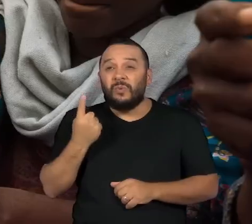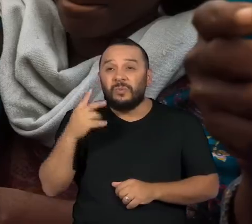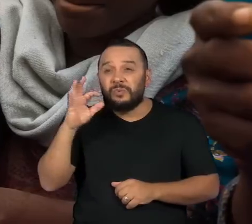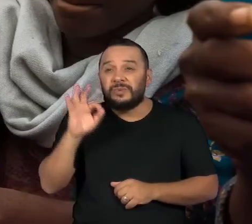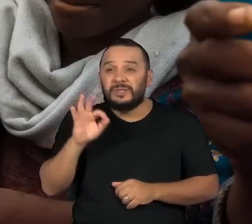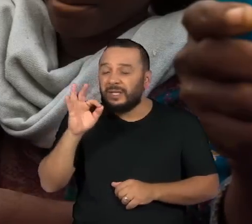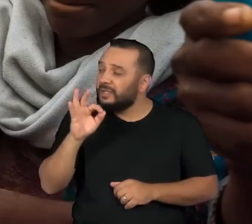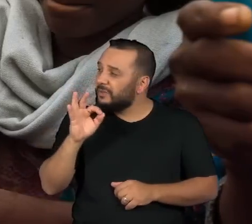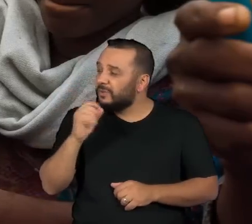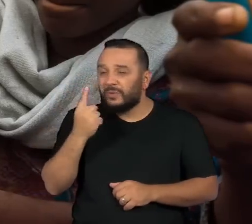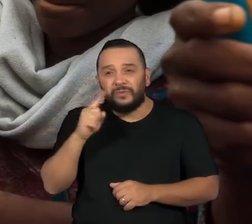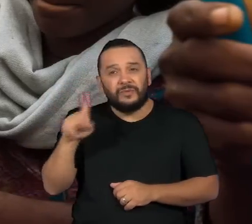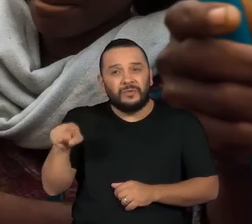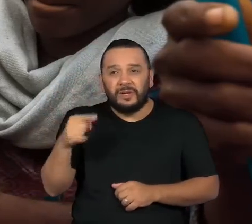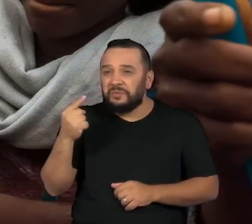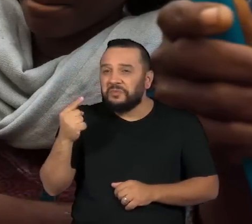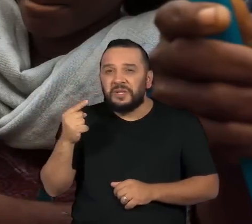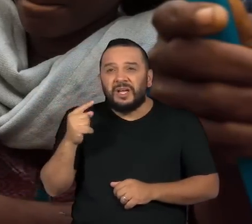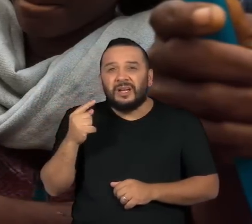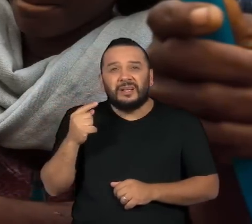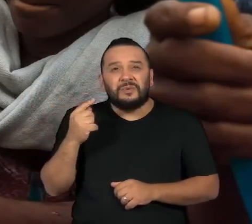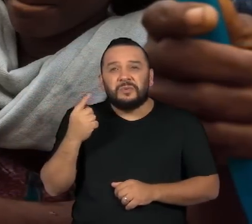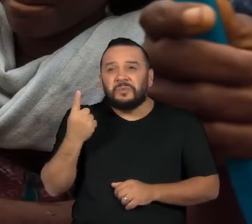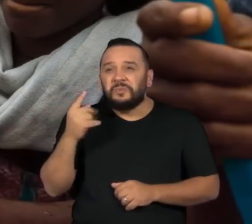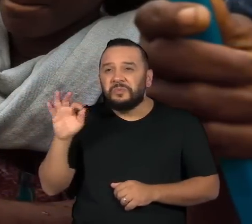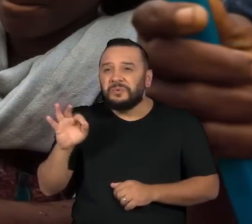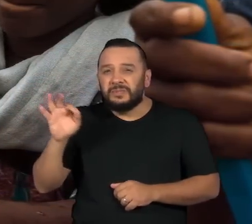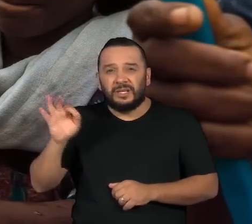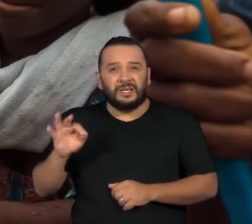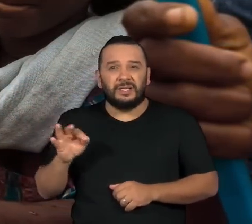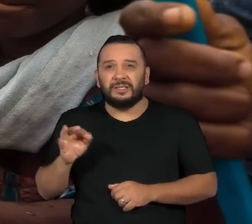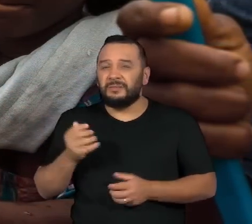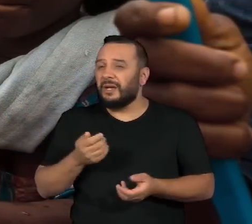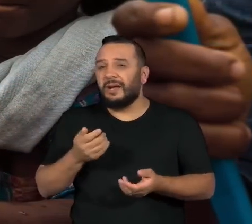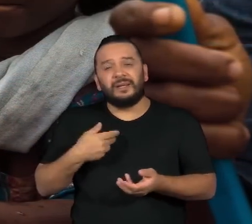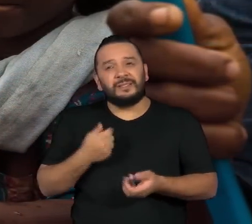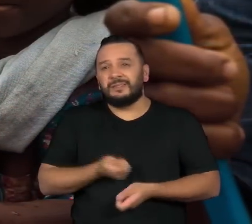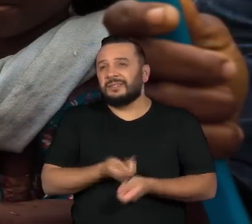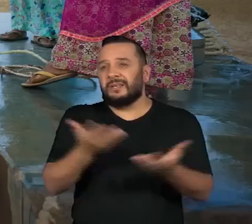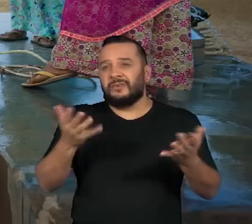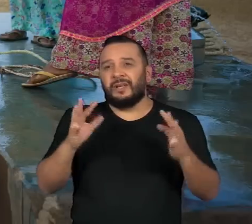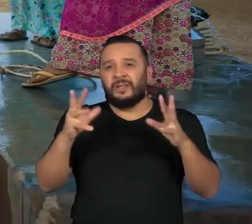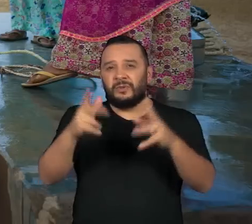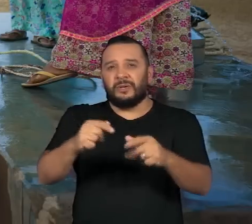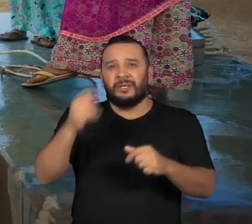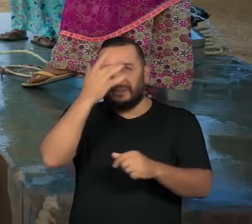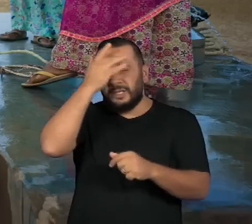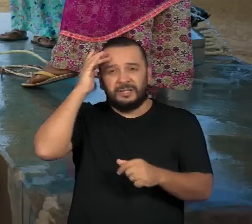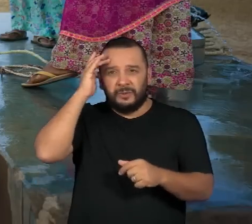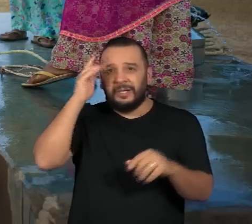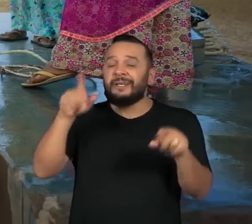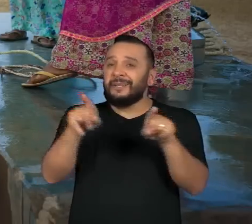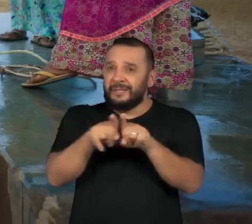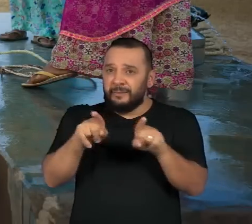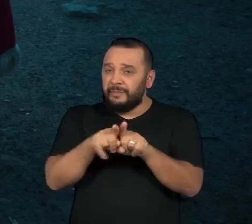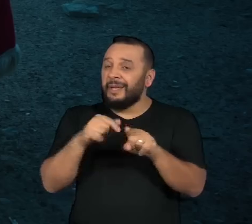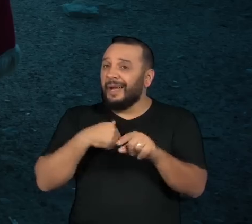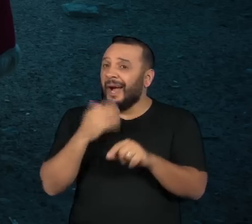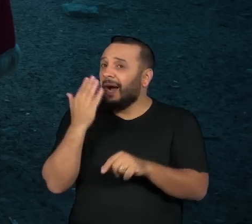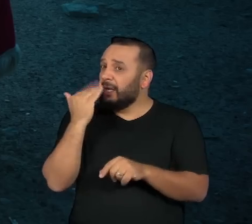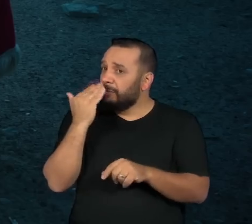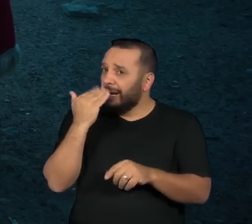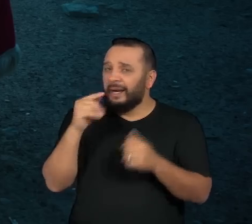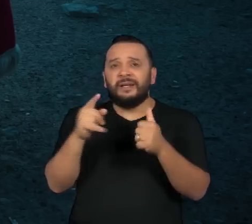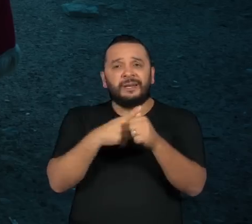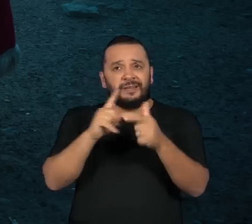1, pouco por cento de água limpa disponível para servir a todos, a humanidade, a produção de alimentos,